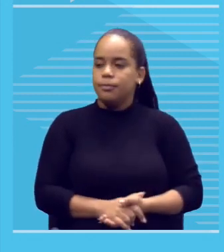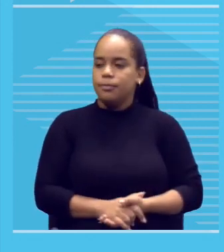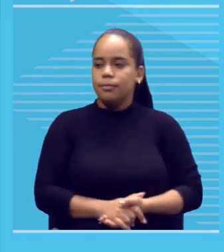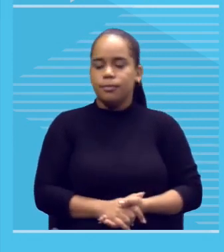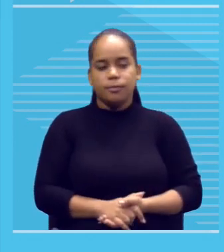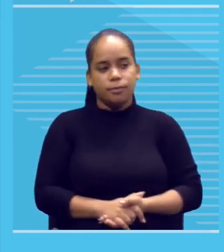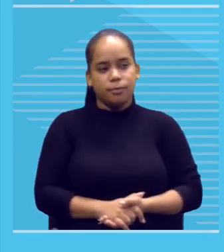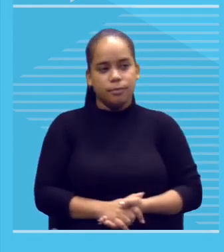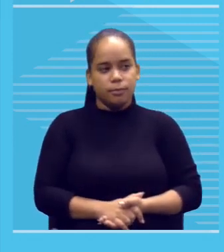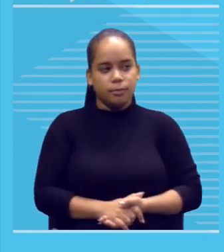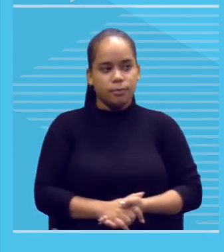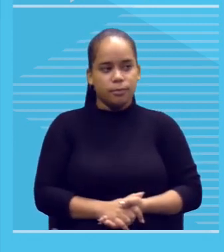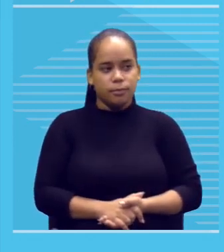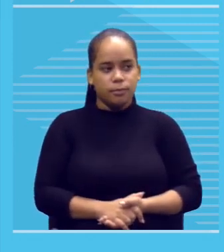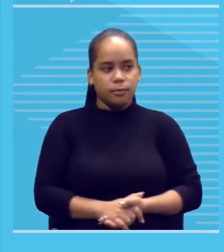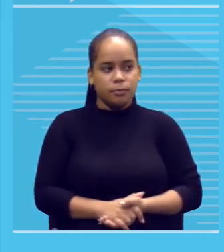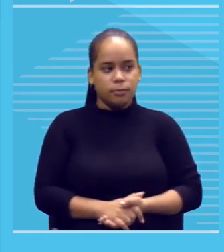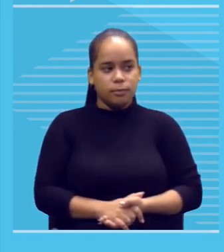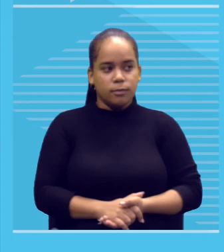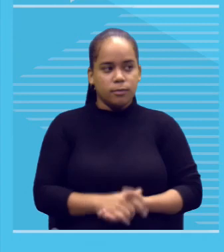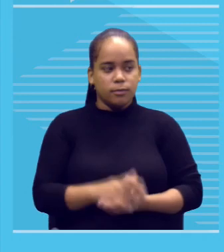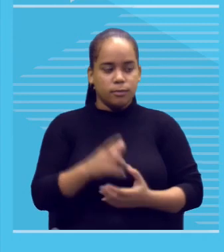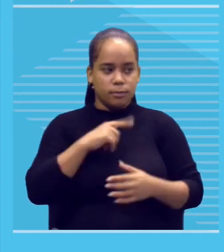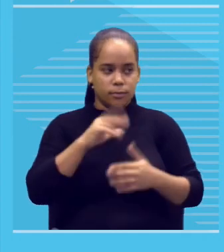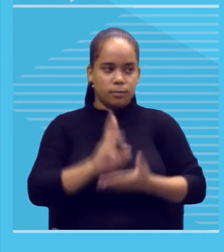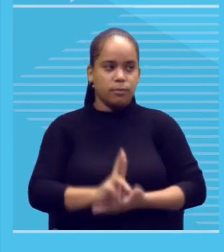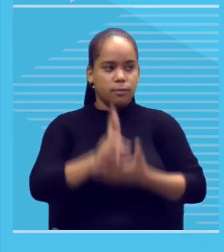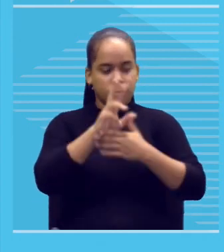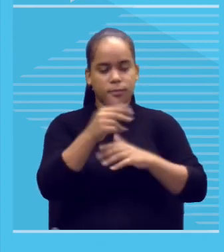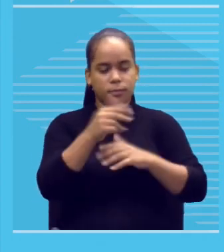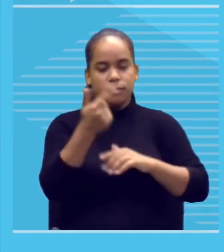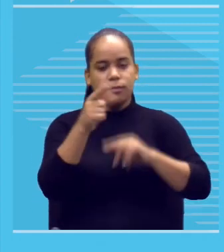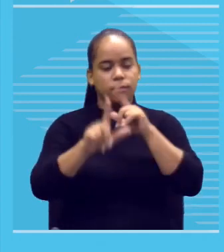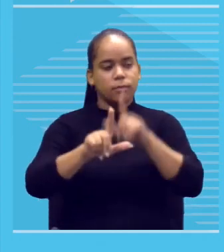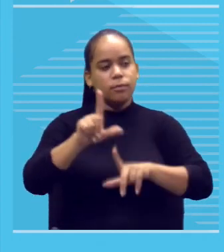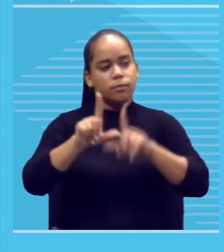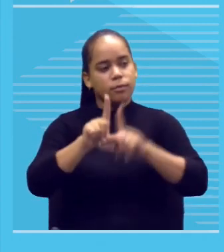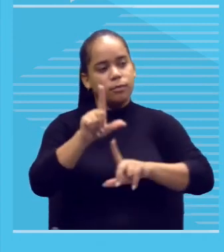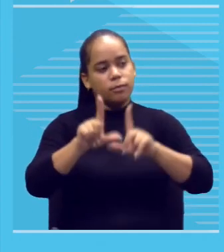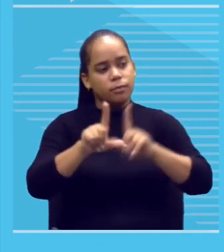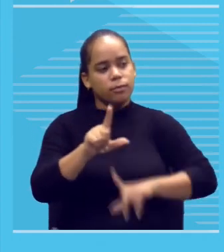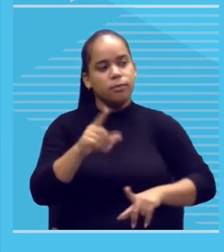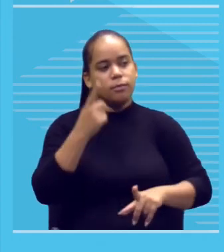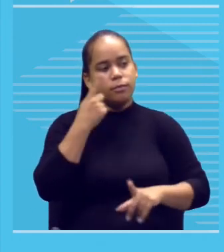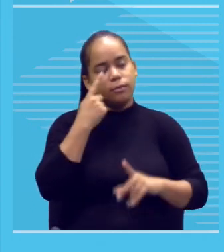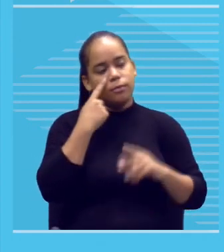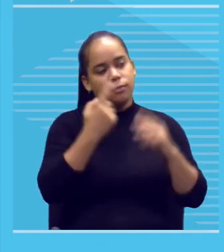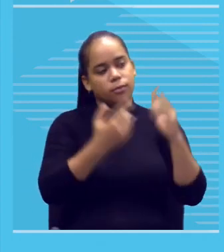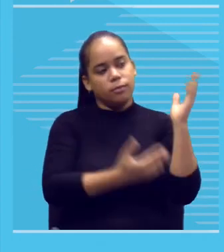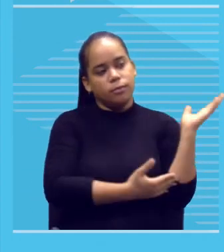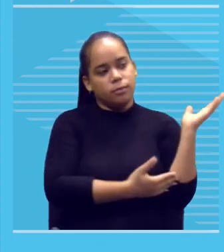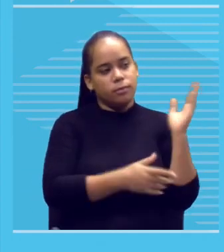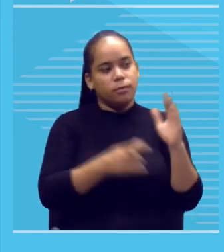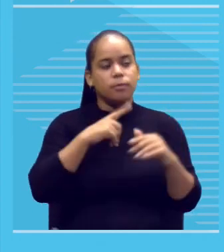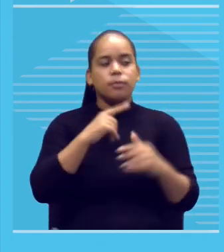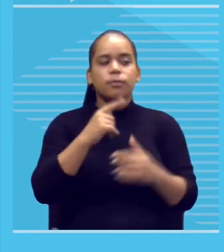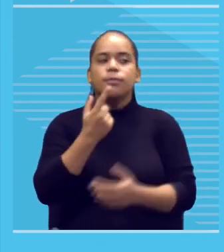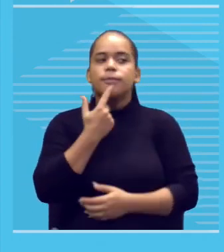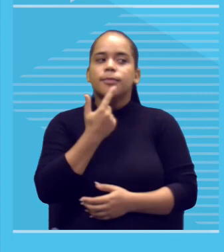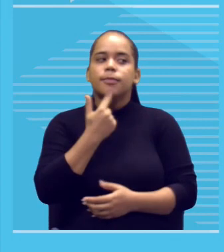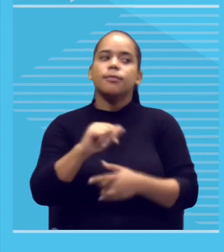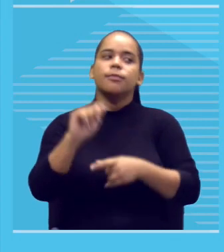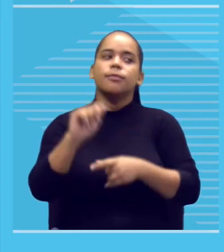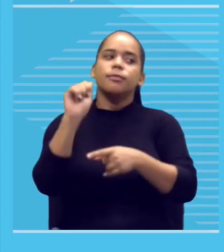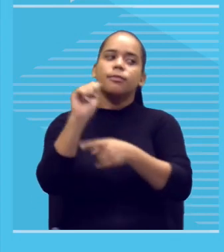grandes alunos olha aí ó representação por outras letras né aqui em vermelho na letra